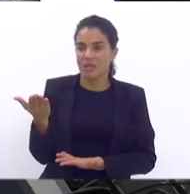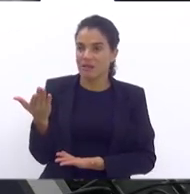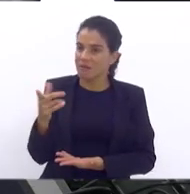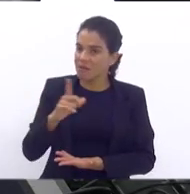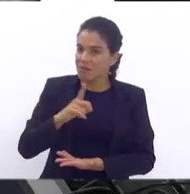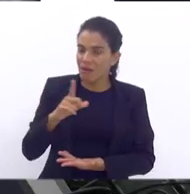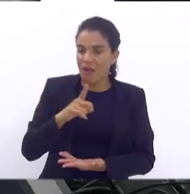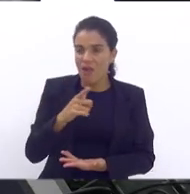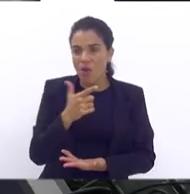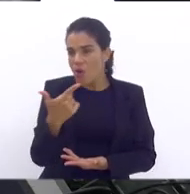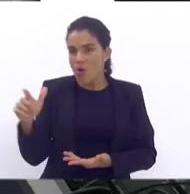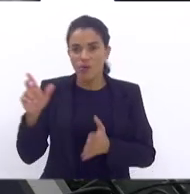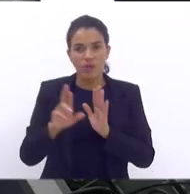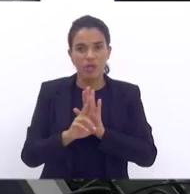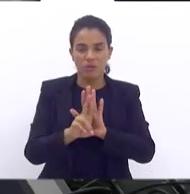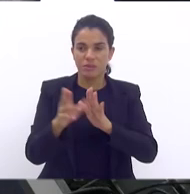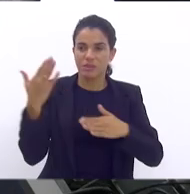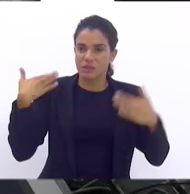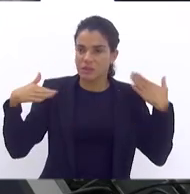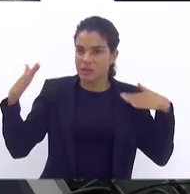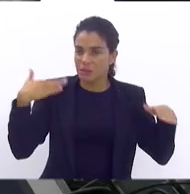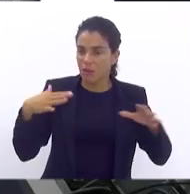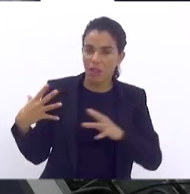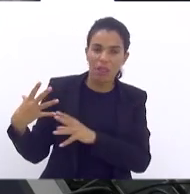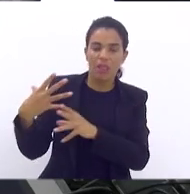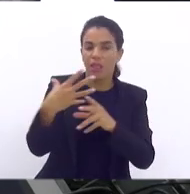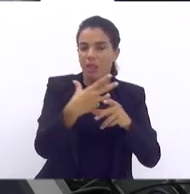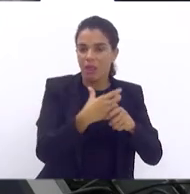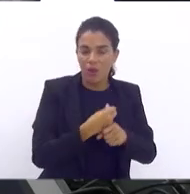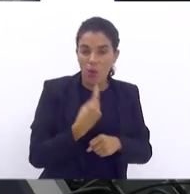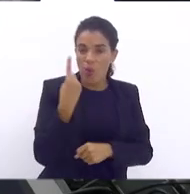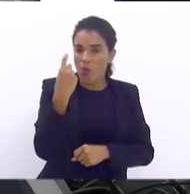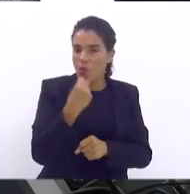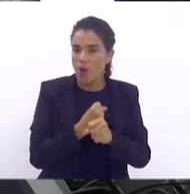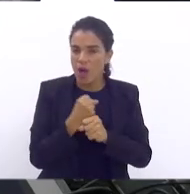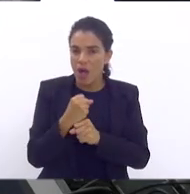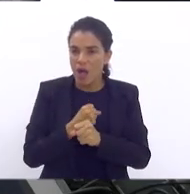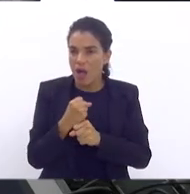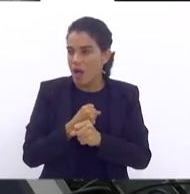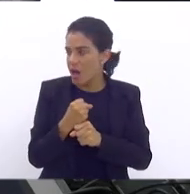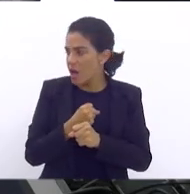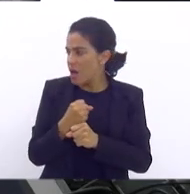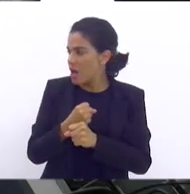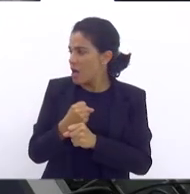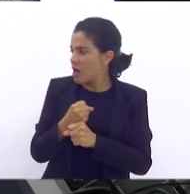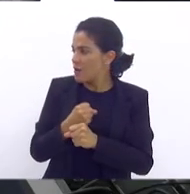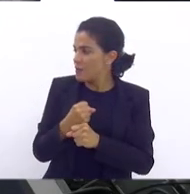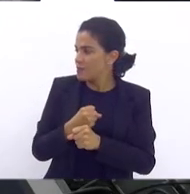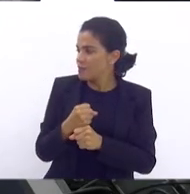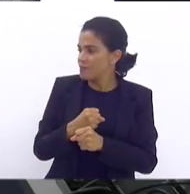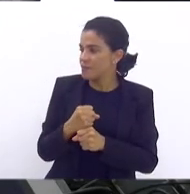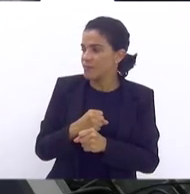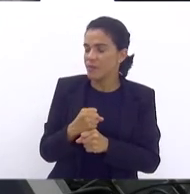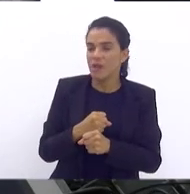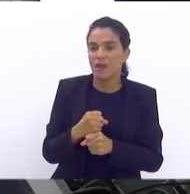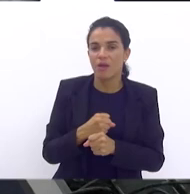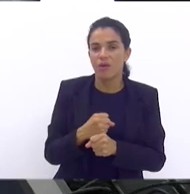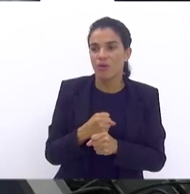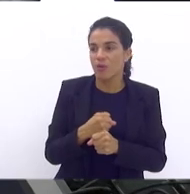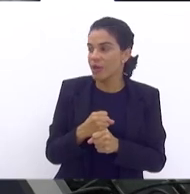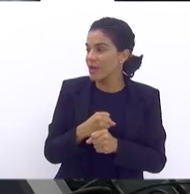representantes da Marinha para fazer todo o levantamento, quase que um ano e nada. Então, acho que é uma falha